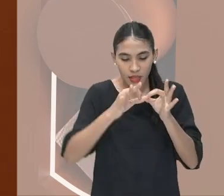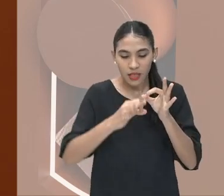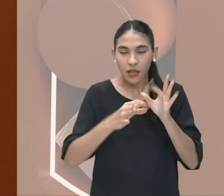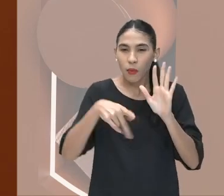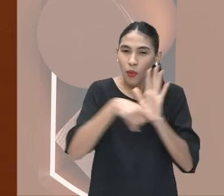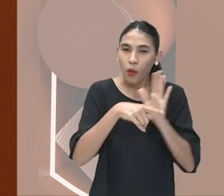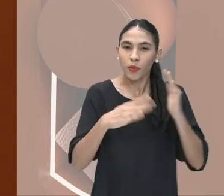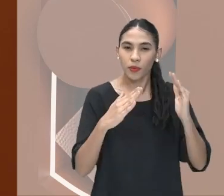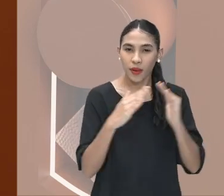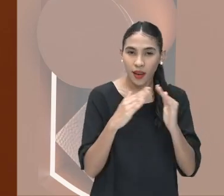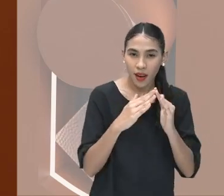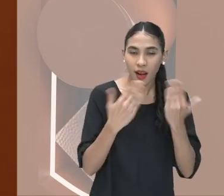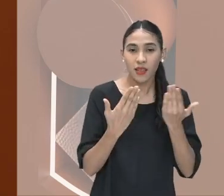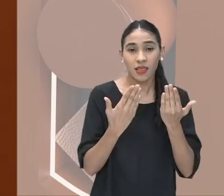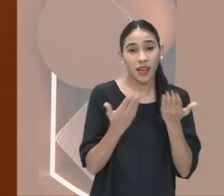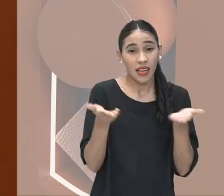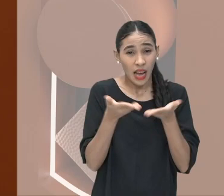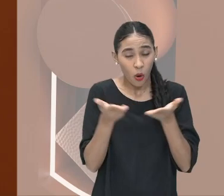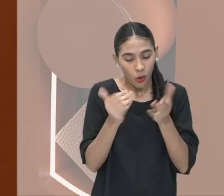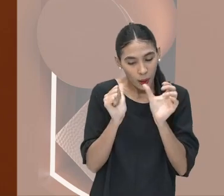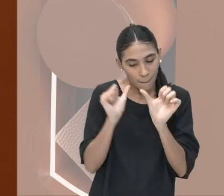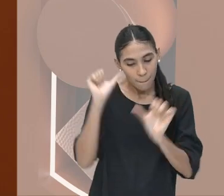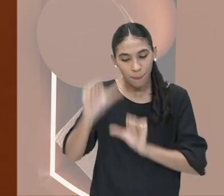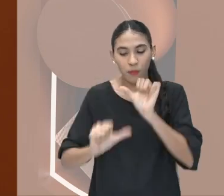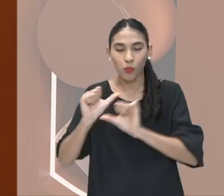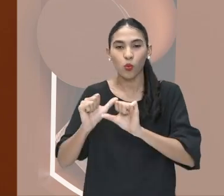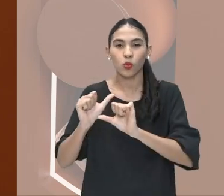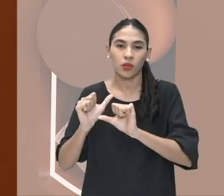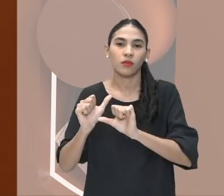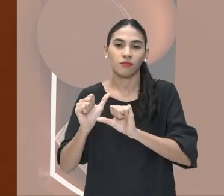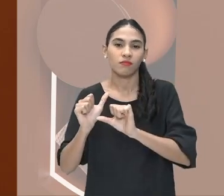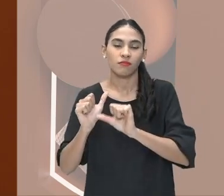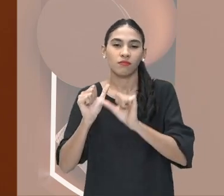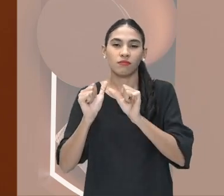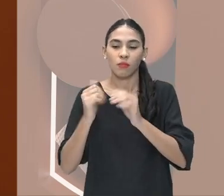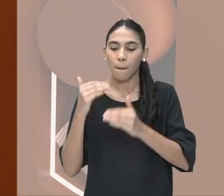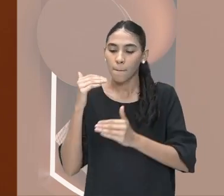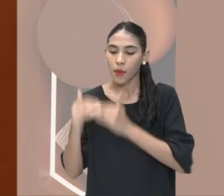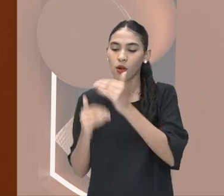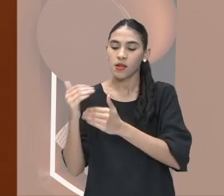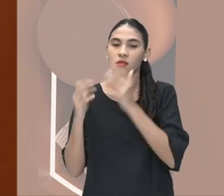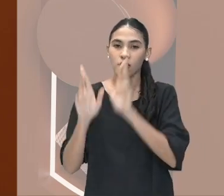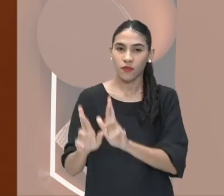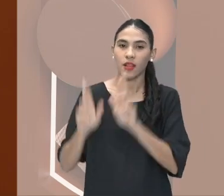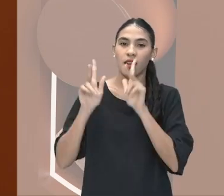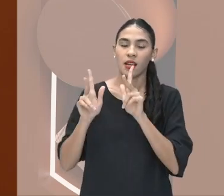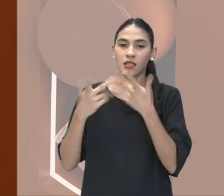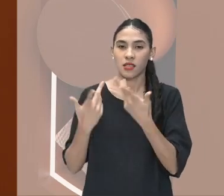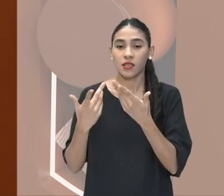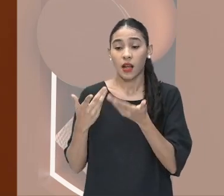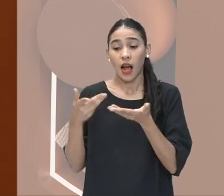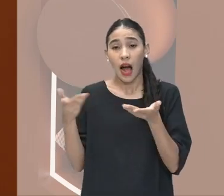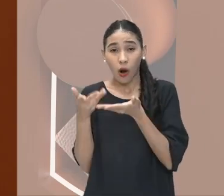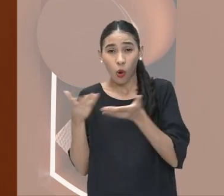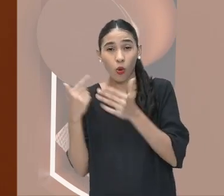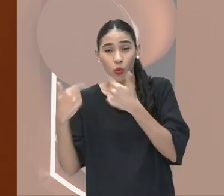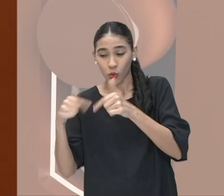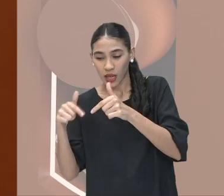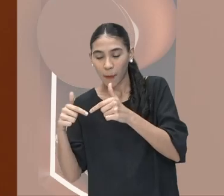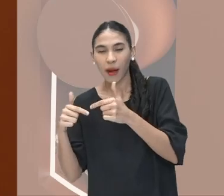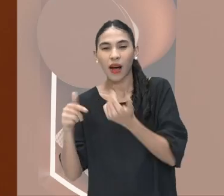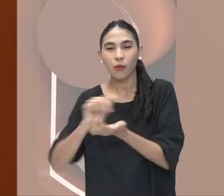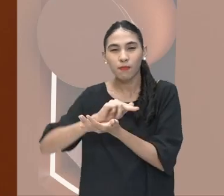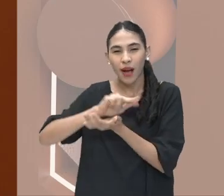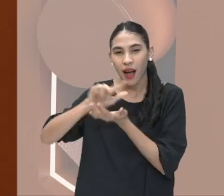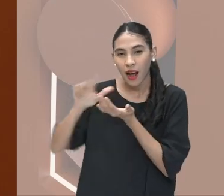casa, né? E vamos passar para um processo diferenciado, um processo em que a produção vai ser